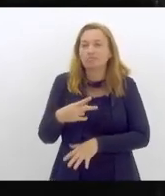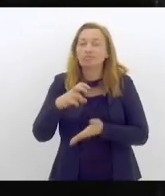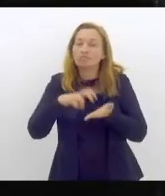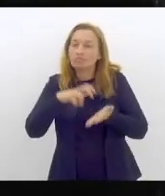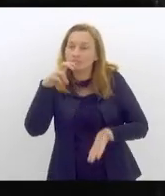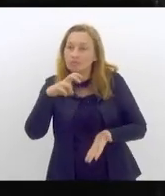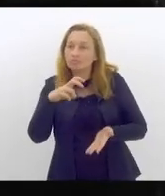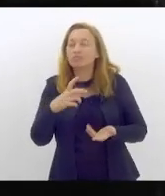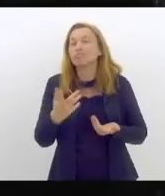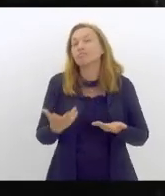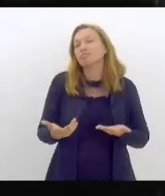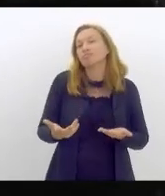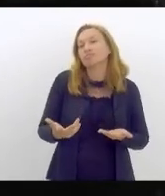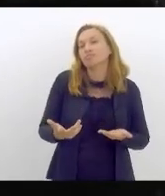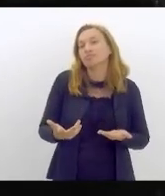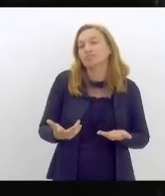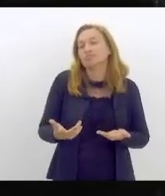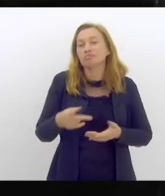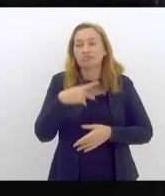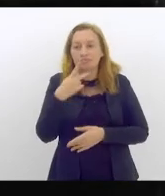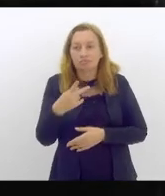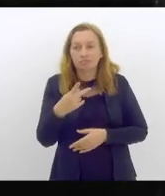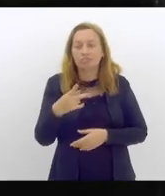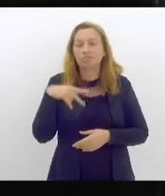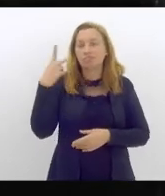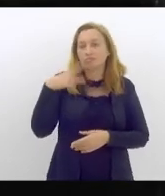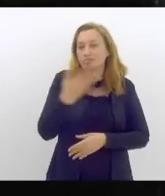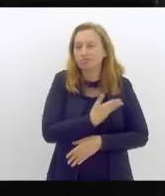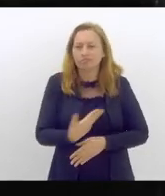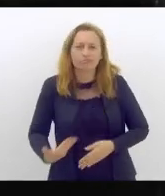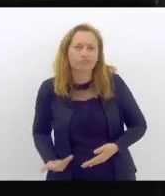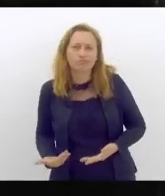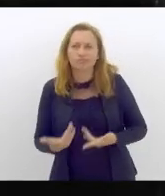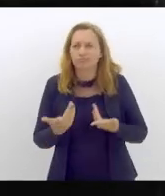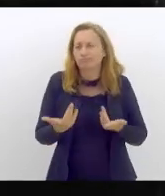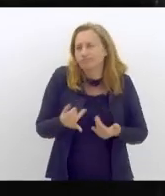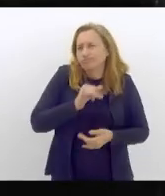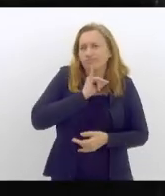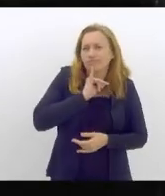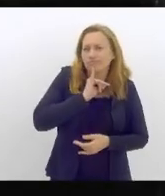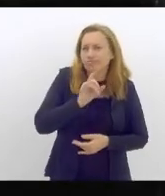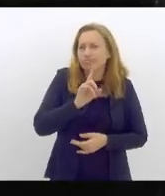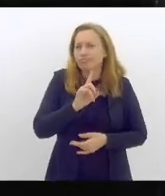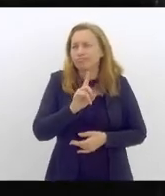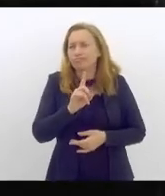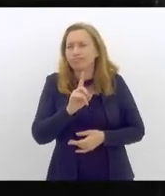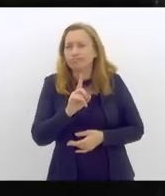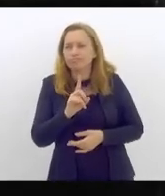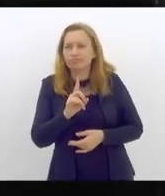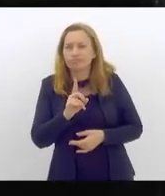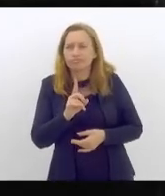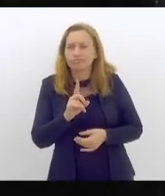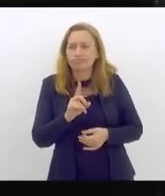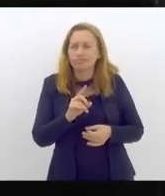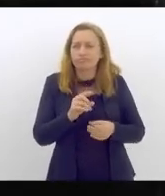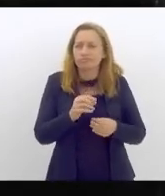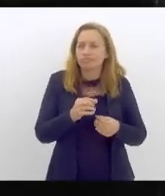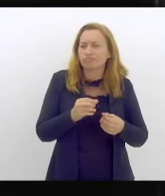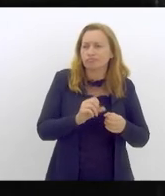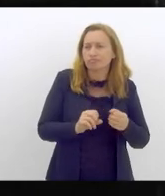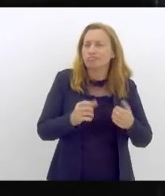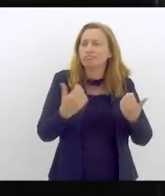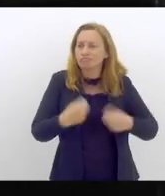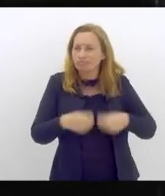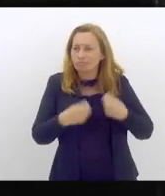não é que fala de uma política pública mas que infelizmente foi politizado a necessidade da